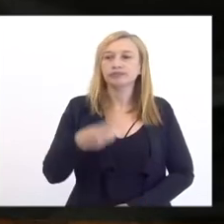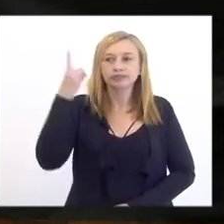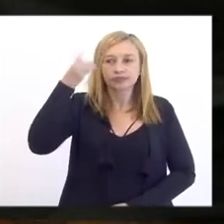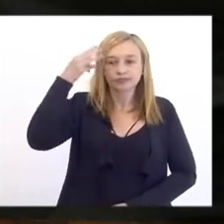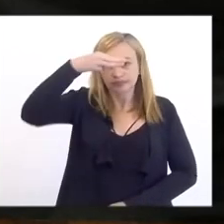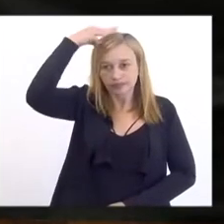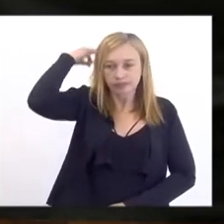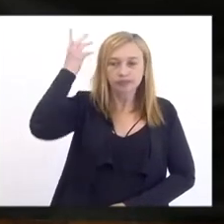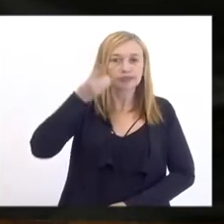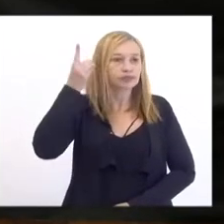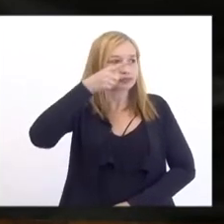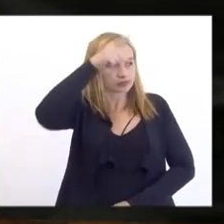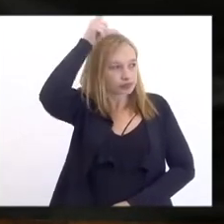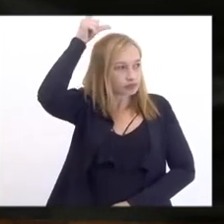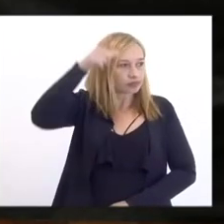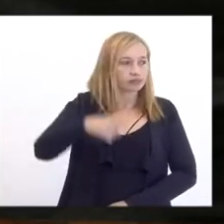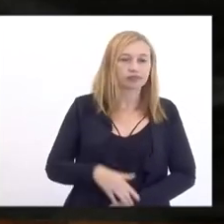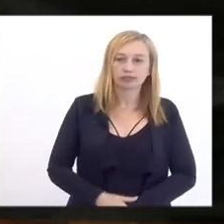Deputado Luiz.